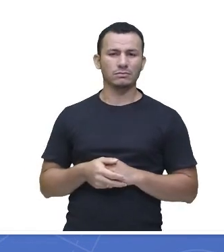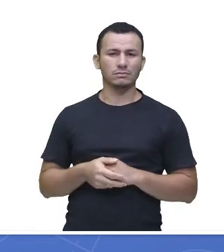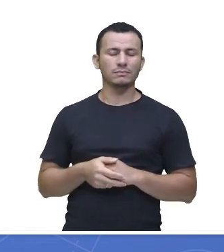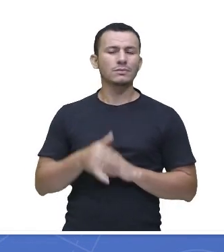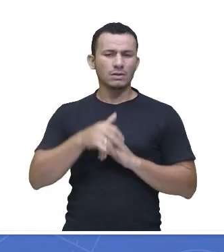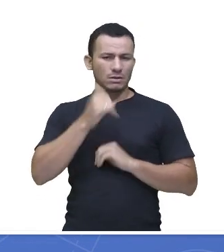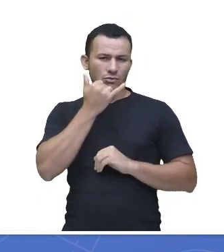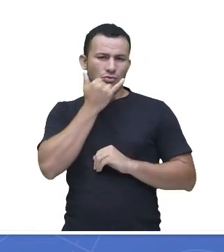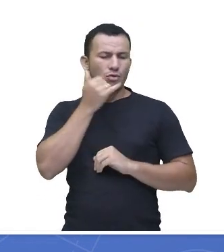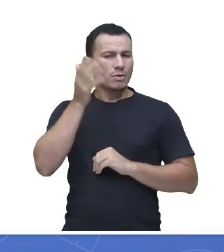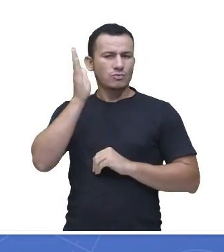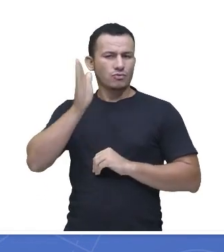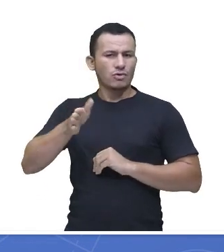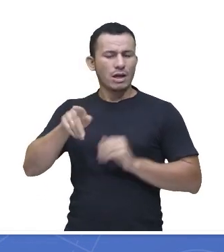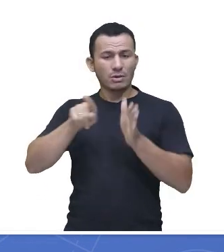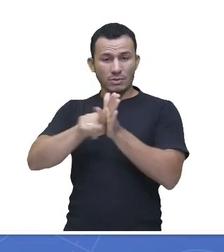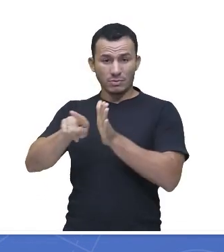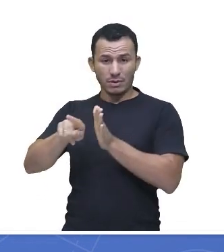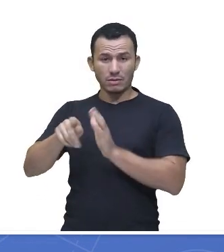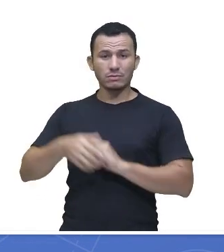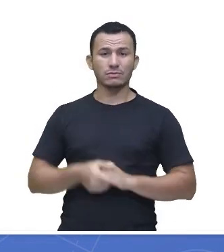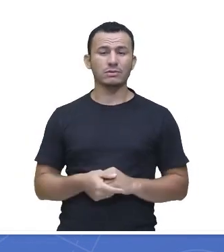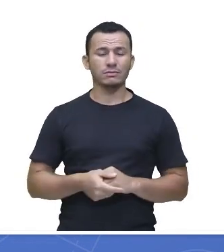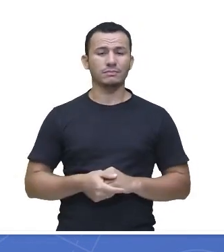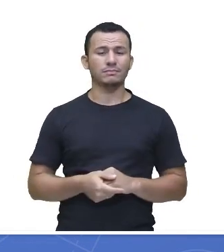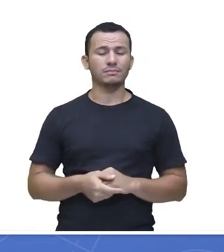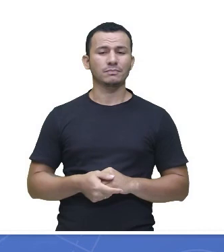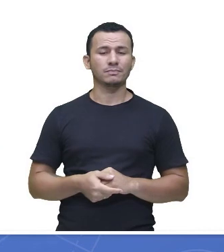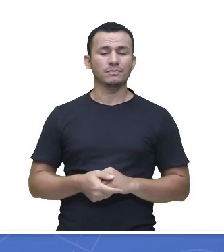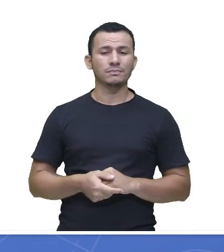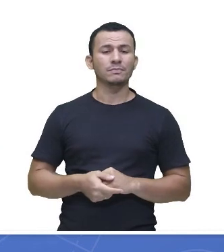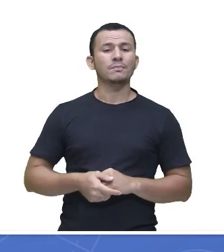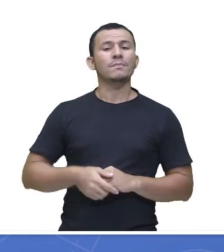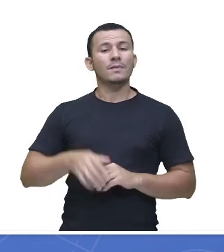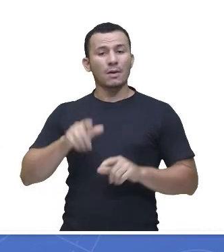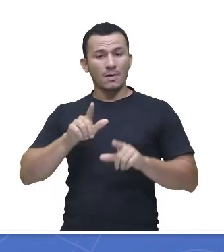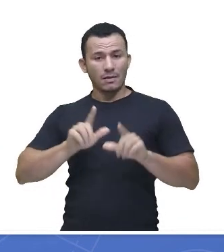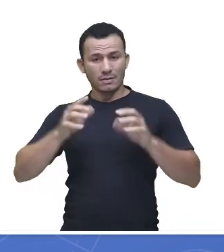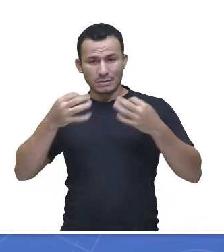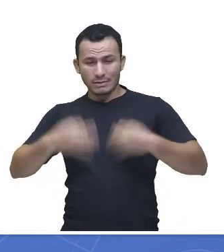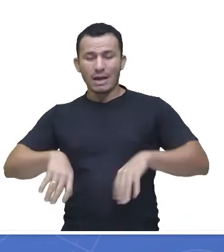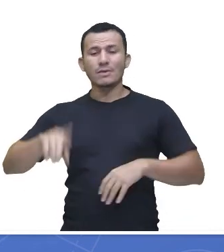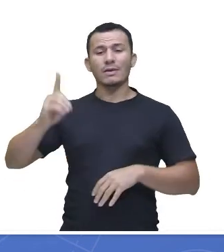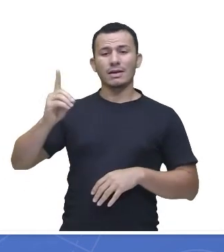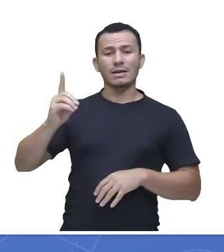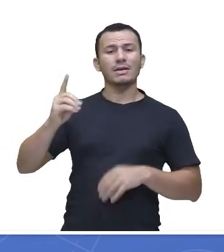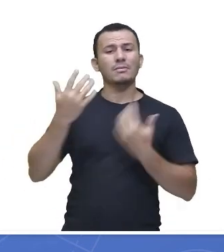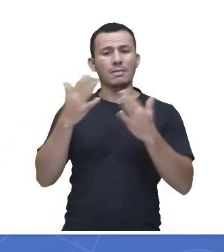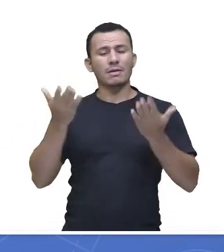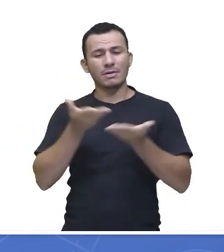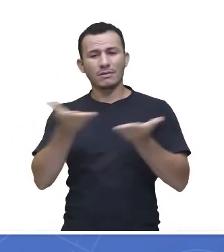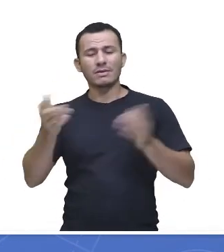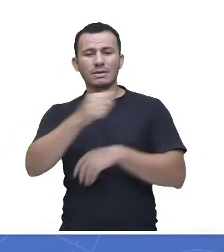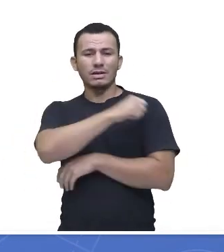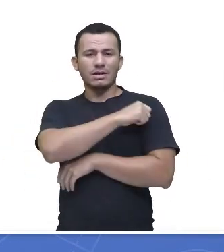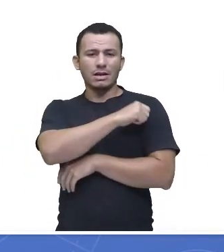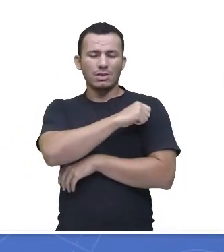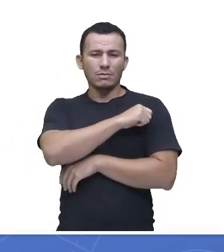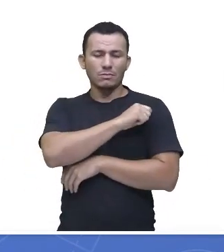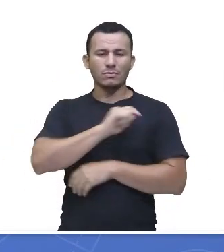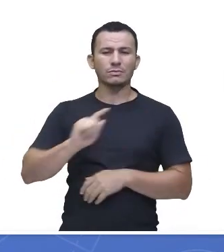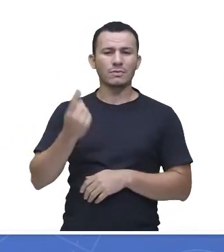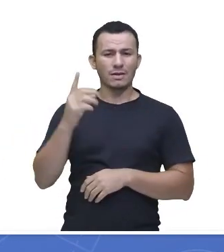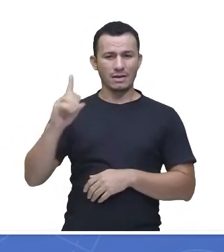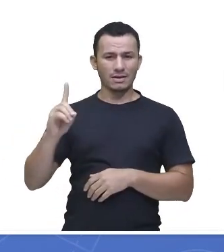nossa alternativa, que é a alternativa B, ok? Então, parabéns aos queridos que marcaram, assinalaram a alternativa